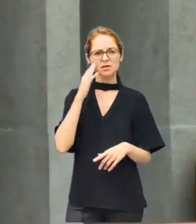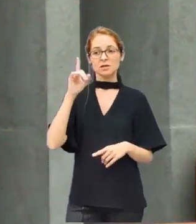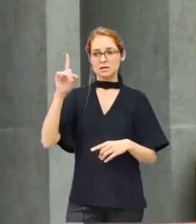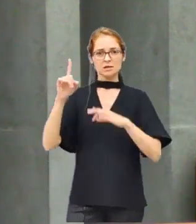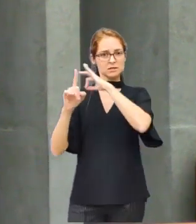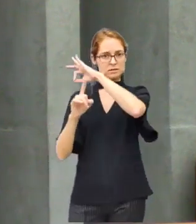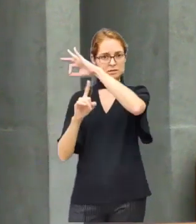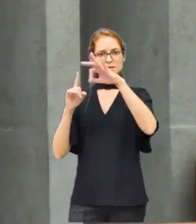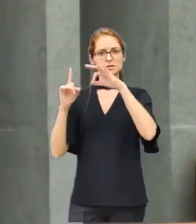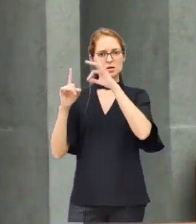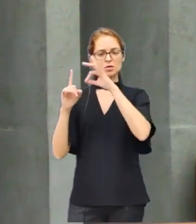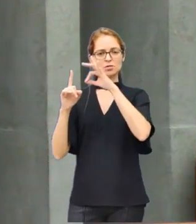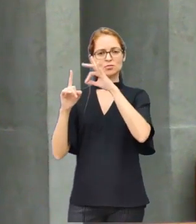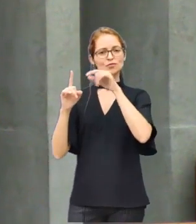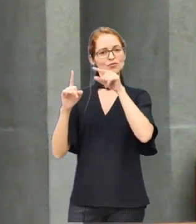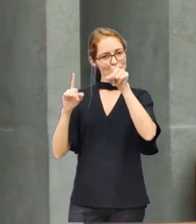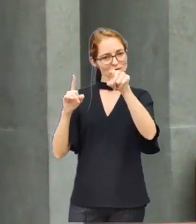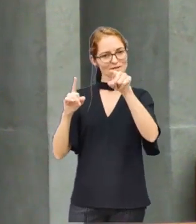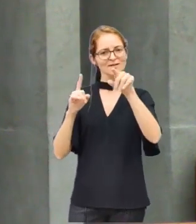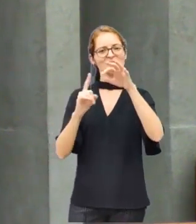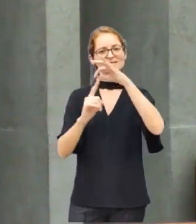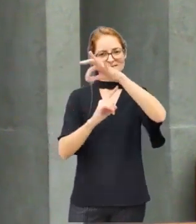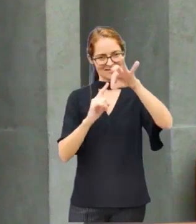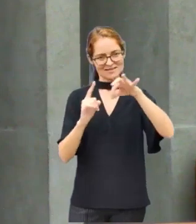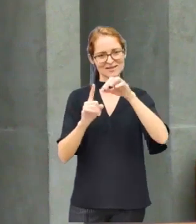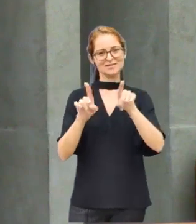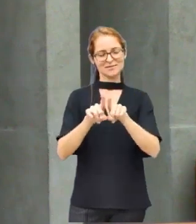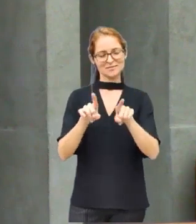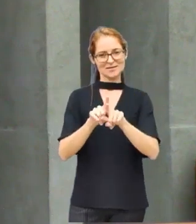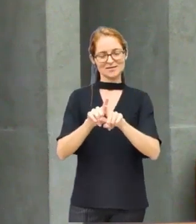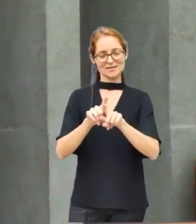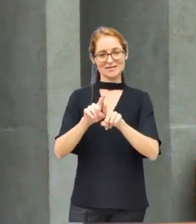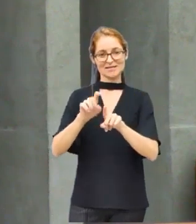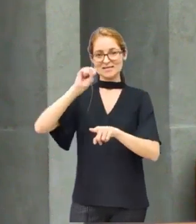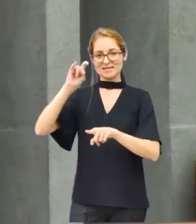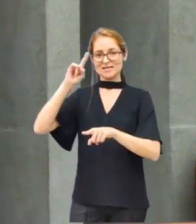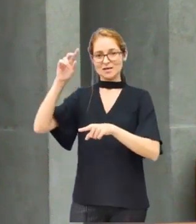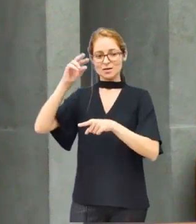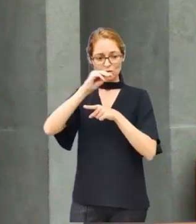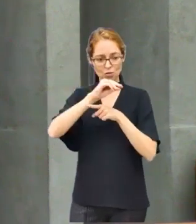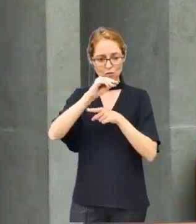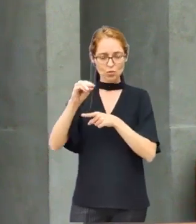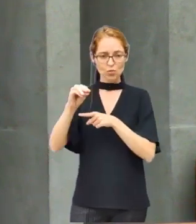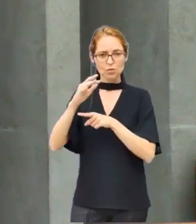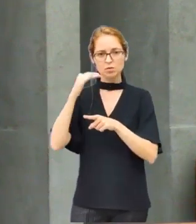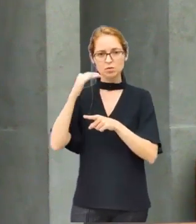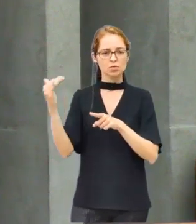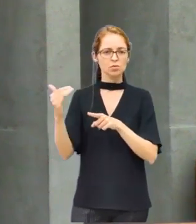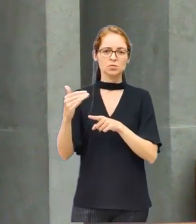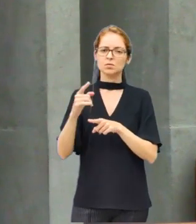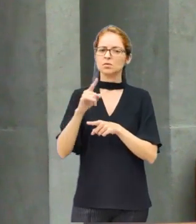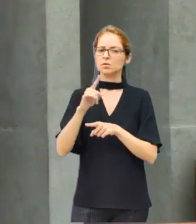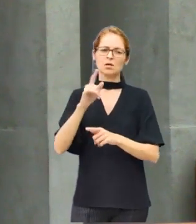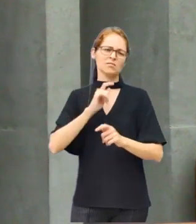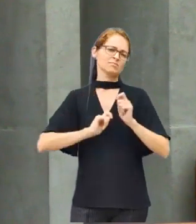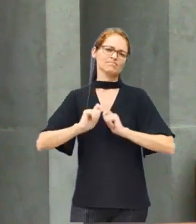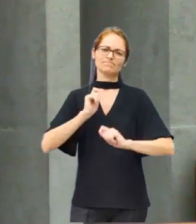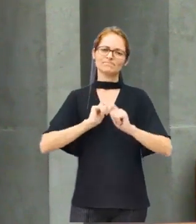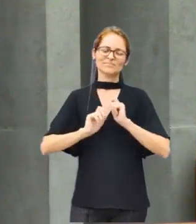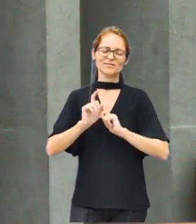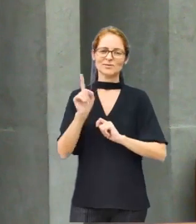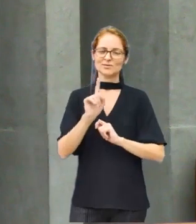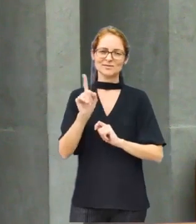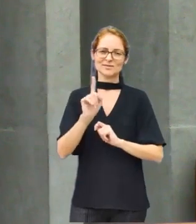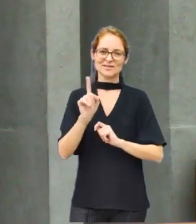santo, sejam santos. Se Ele cuida de todas as coisas, não andem ansiosos. Se